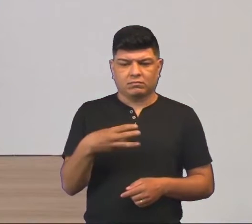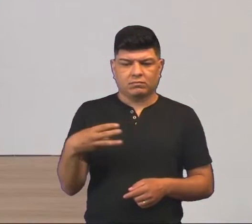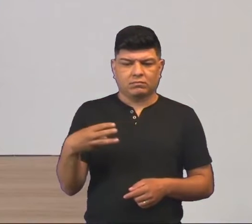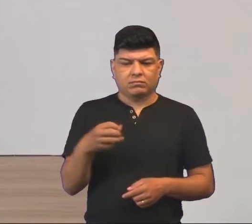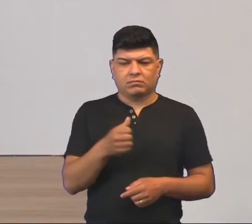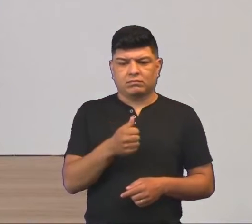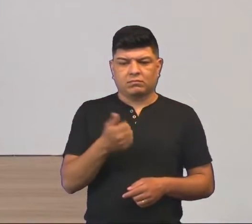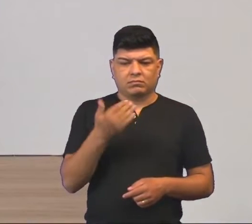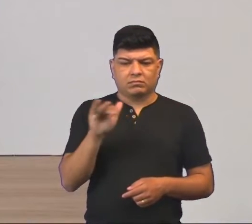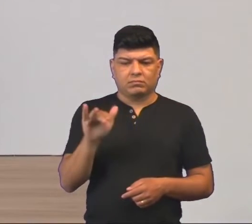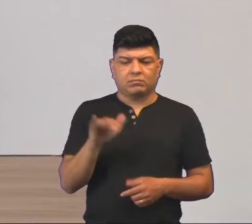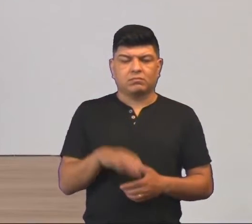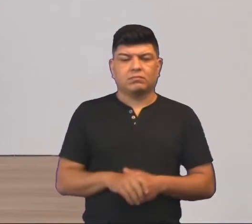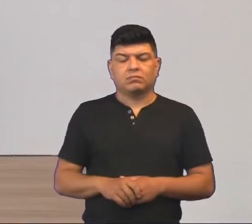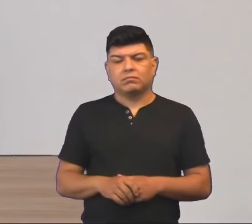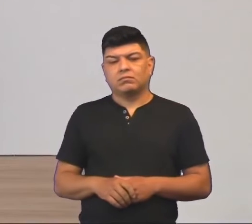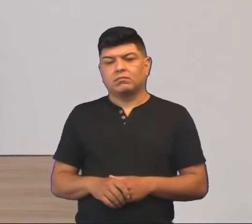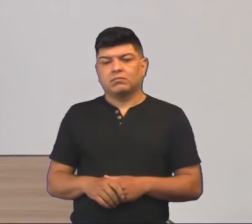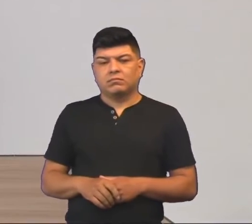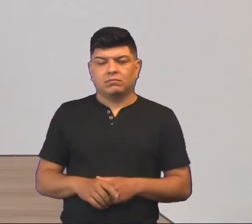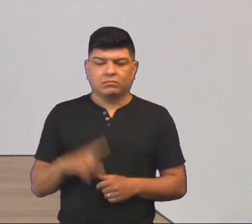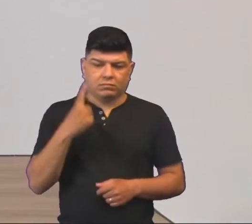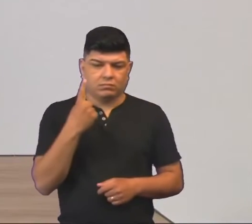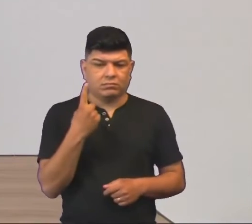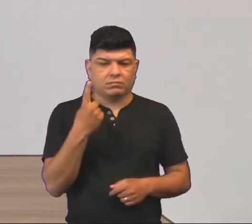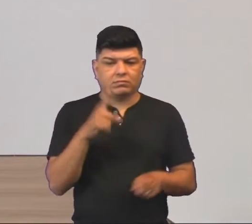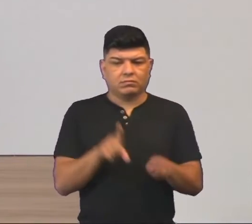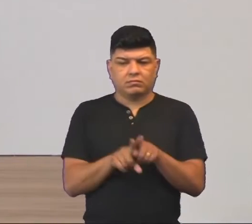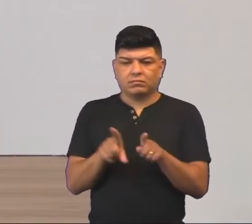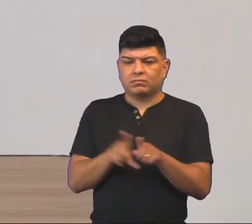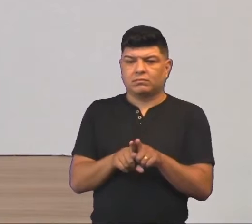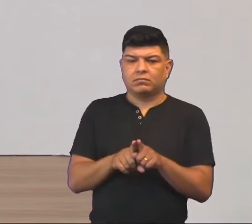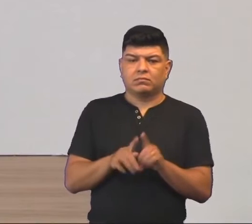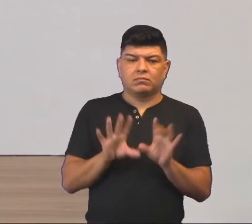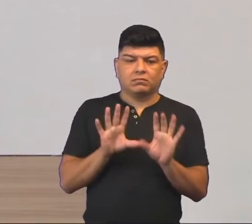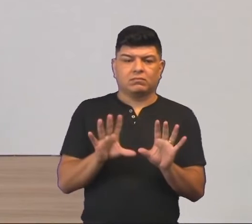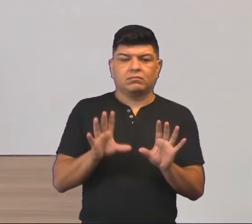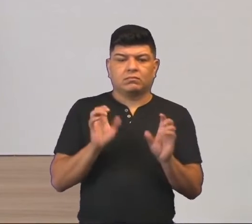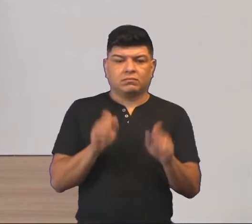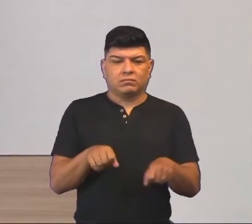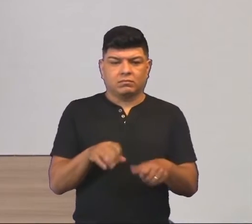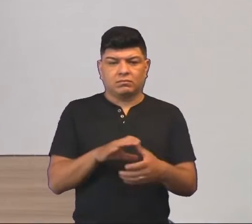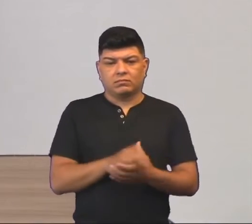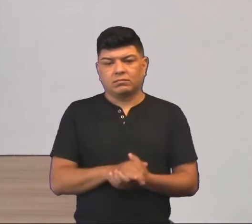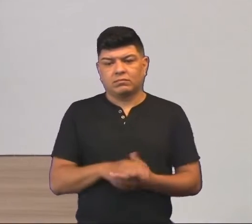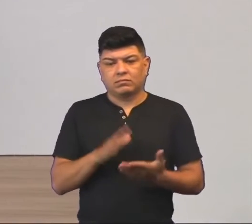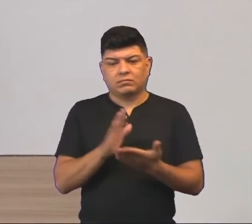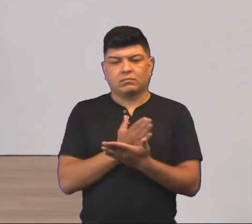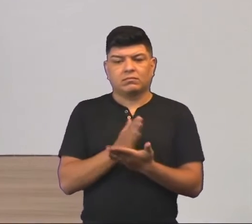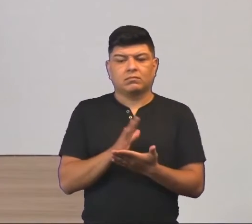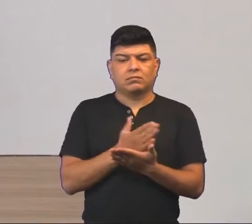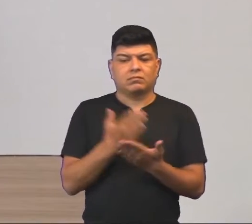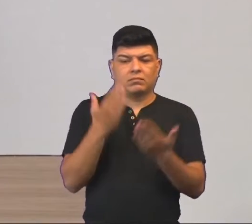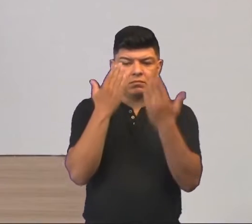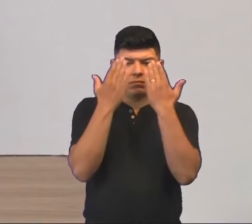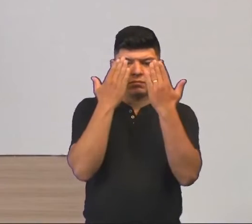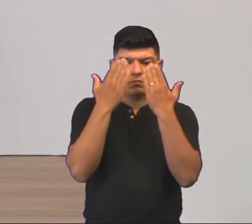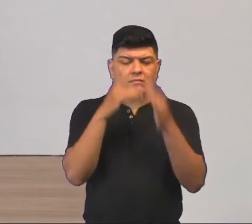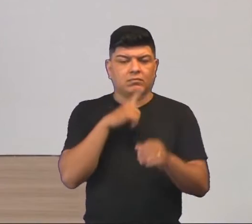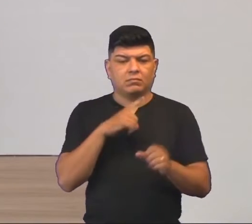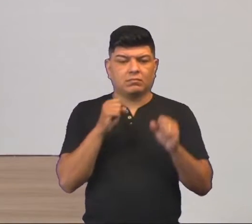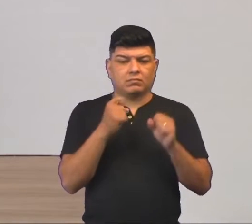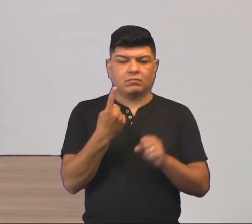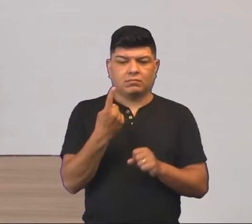1/3, 1/2 e 1/inteiro. Nessas posições aqui, a gente pode até pegar e fazer algumas comparações,